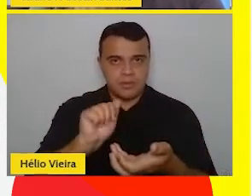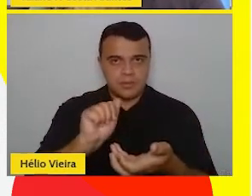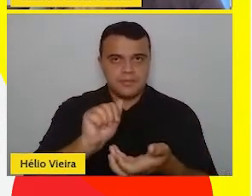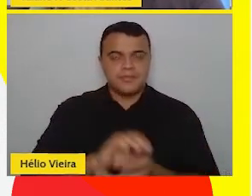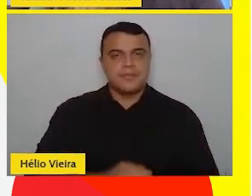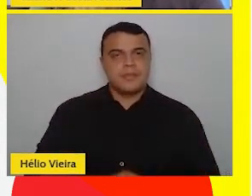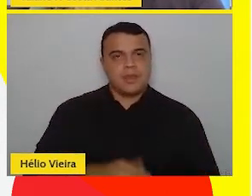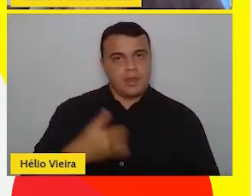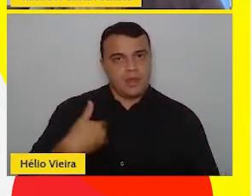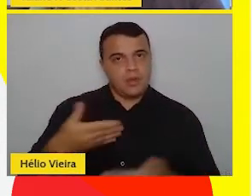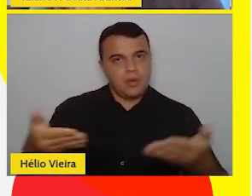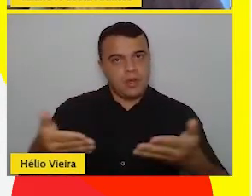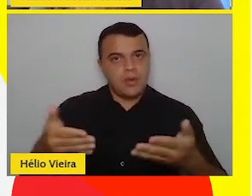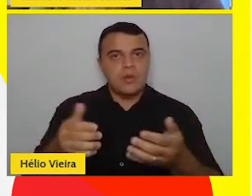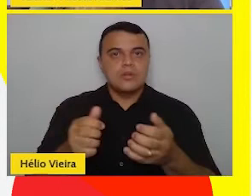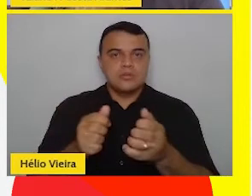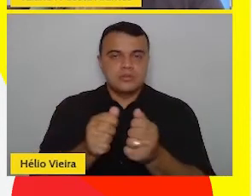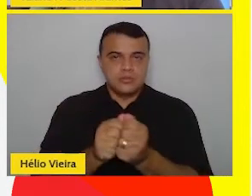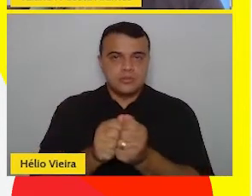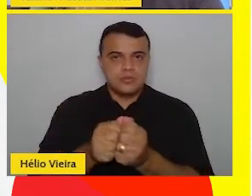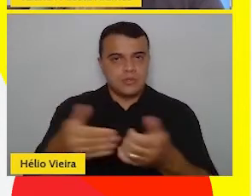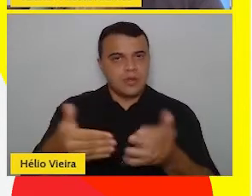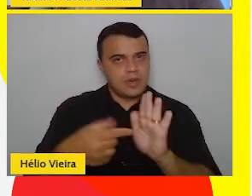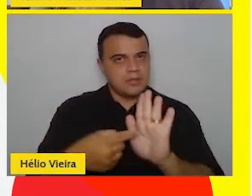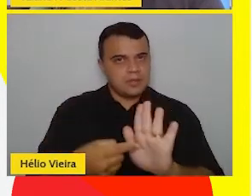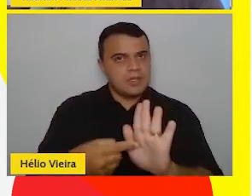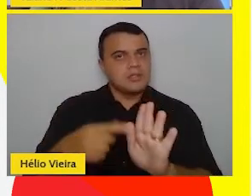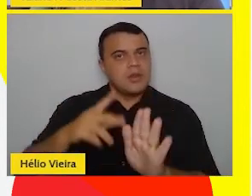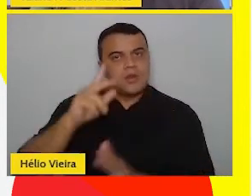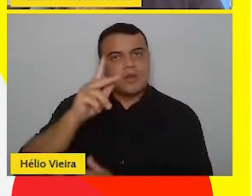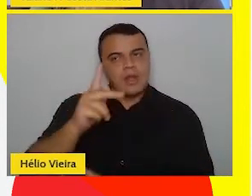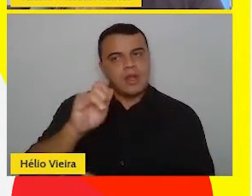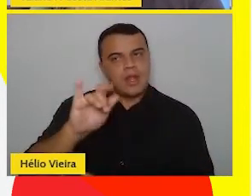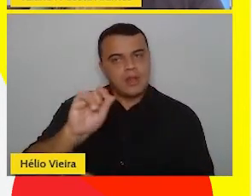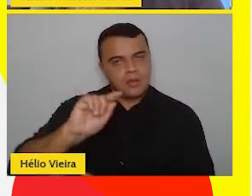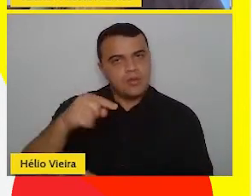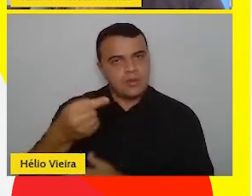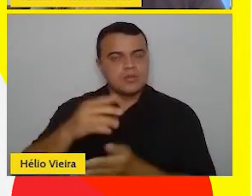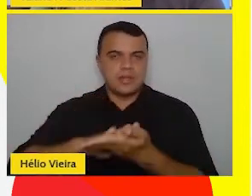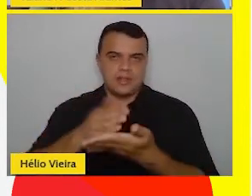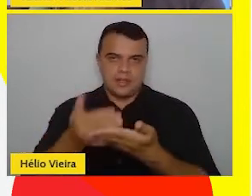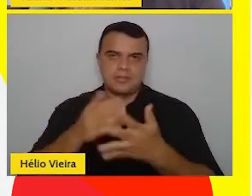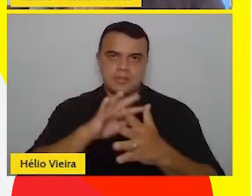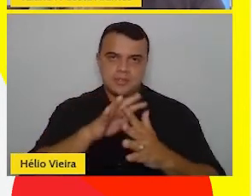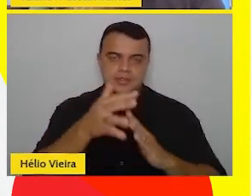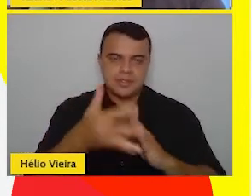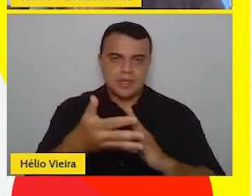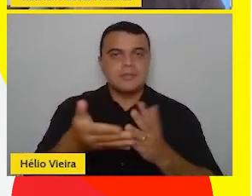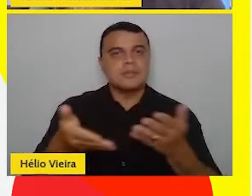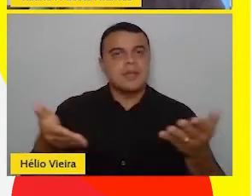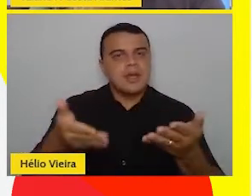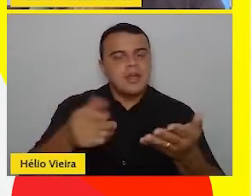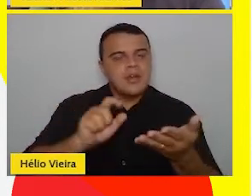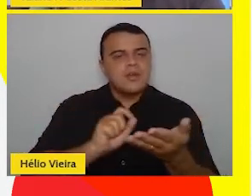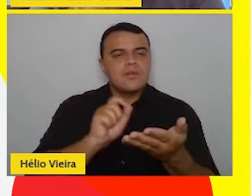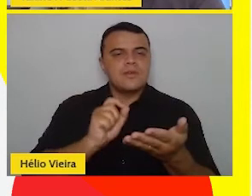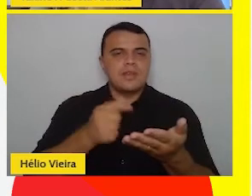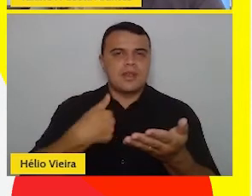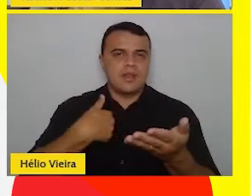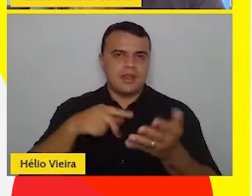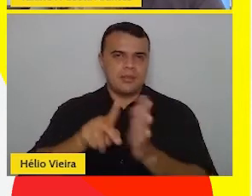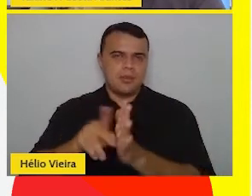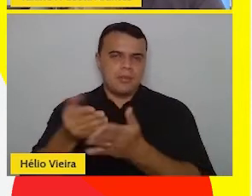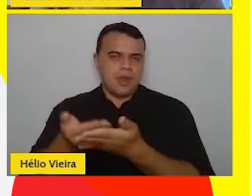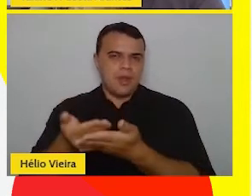Eu estou aqui nessa apresentação está o Hélio, nosso intérprete de Libras, e essa formação de professores